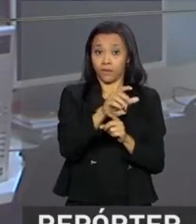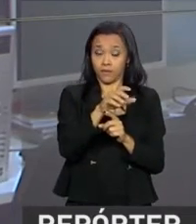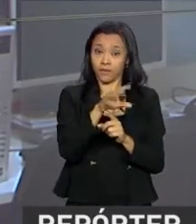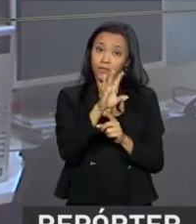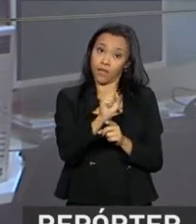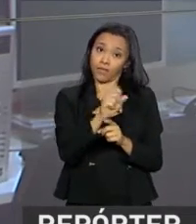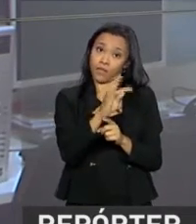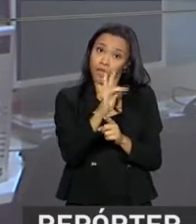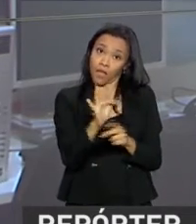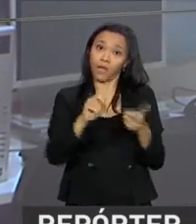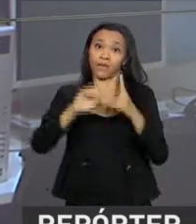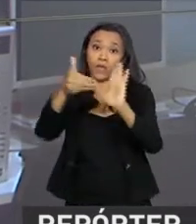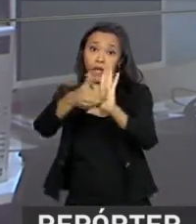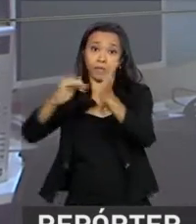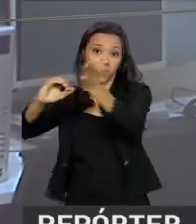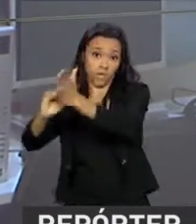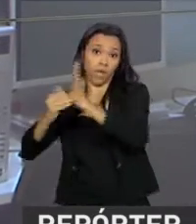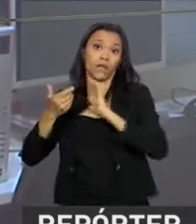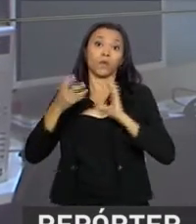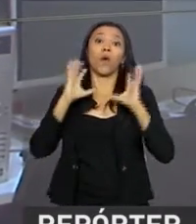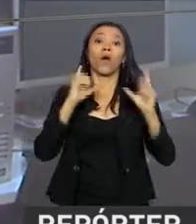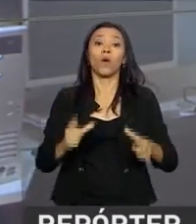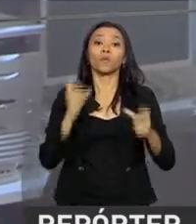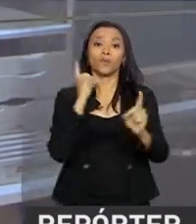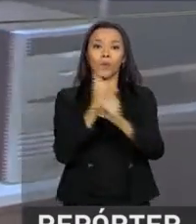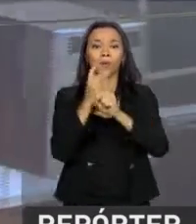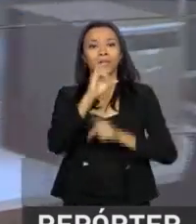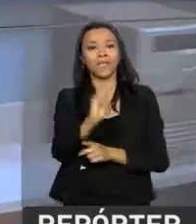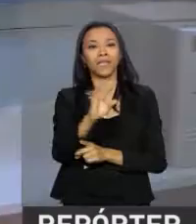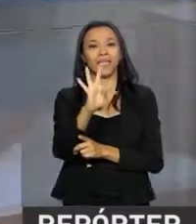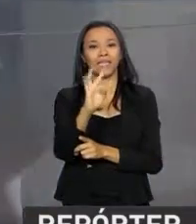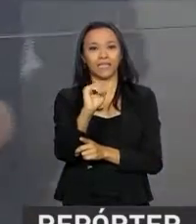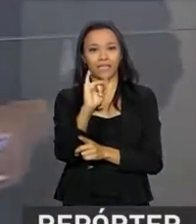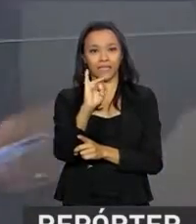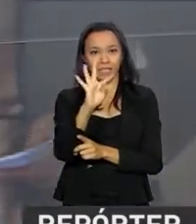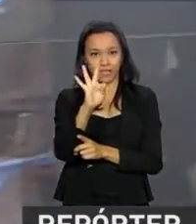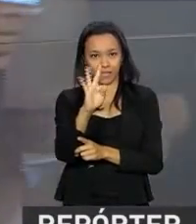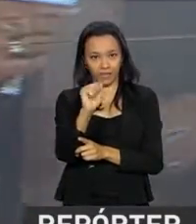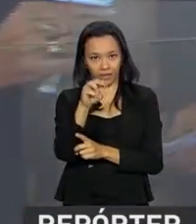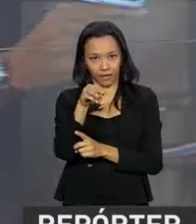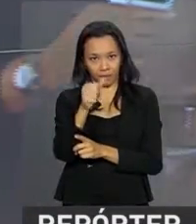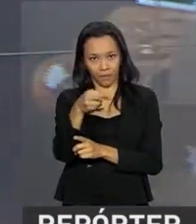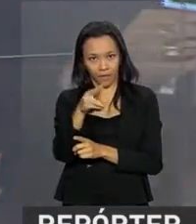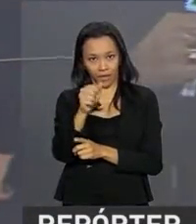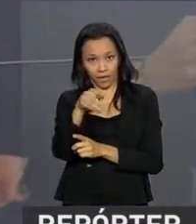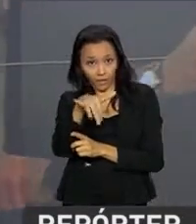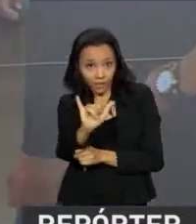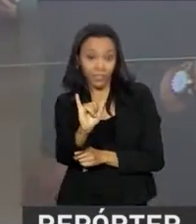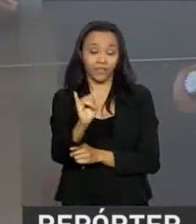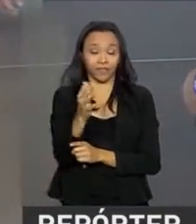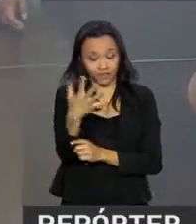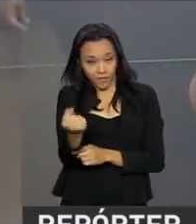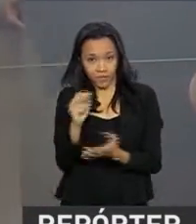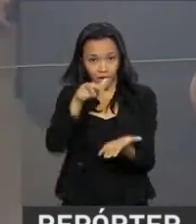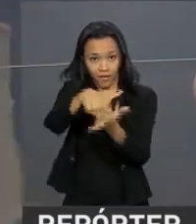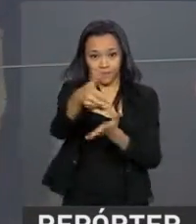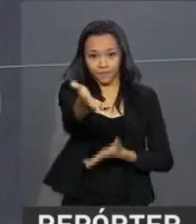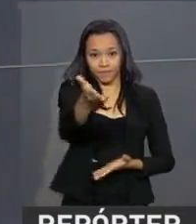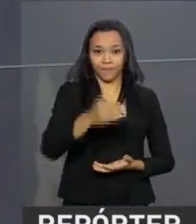do Senado Federal. O encontro será no Itamaraty e é para lá que vamos ao vivo com Mara Kenup. Oi, Mara.